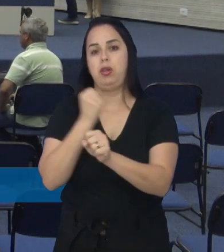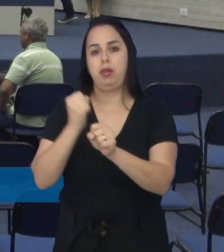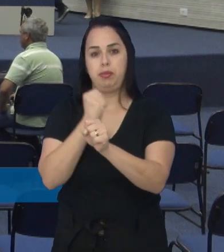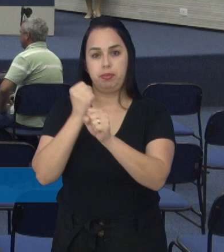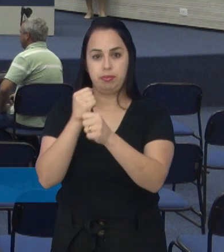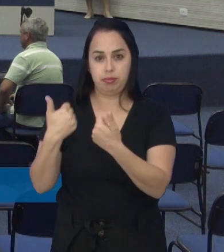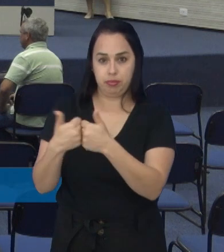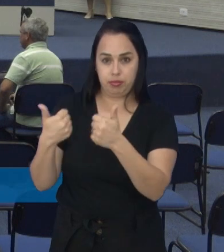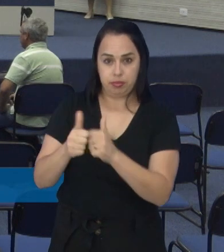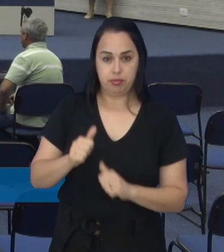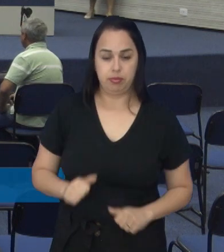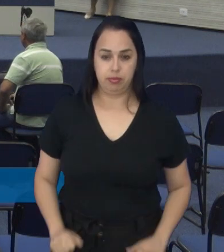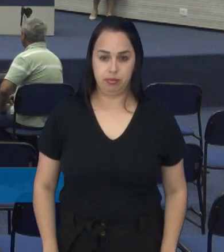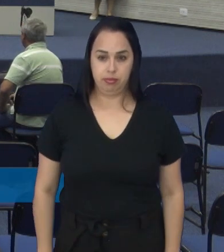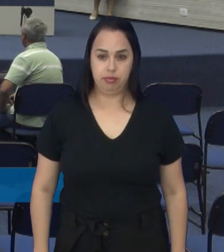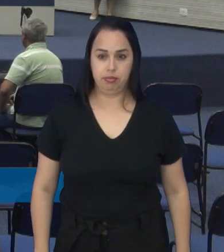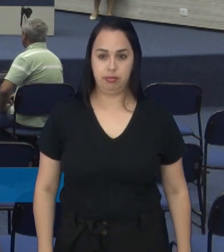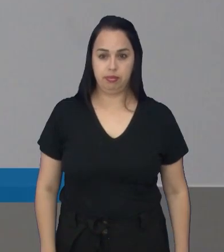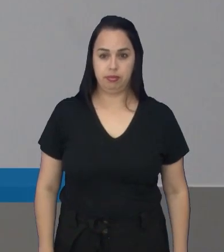agilidade